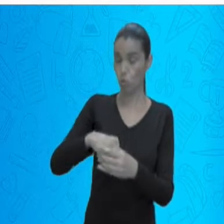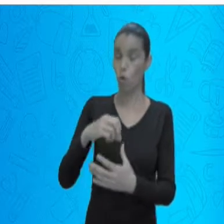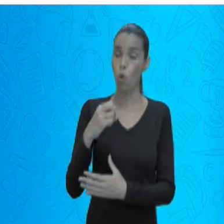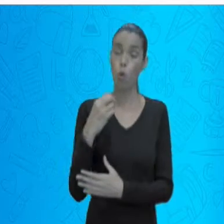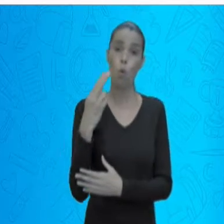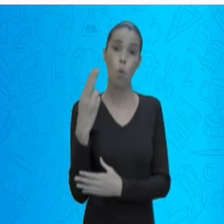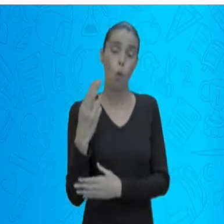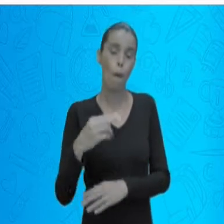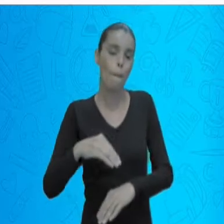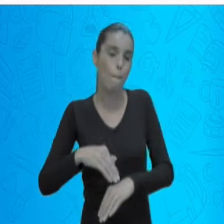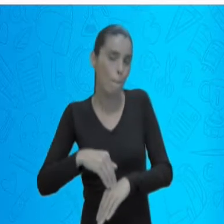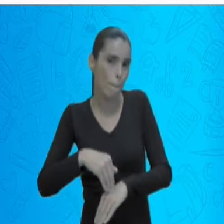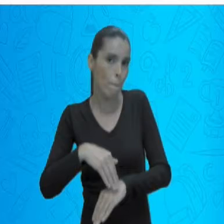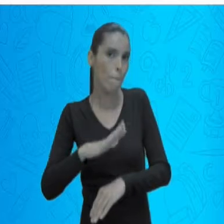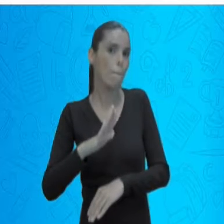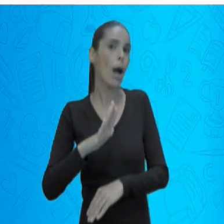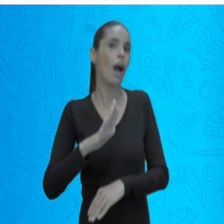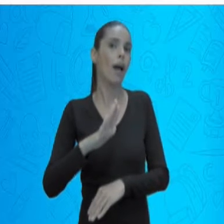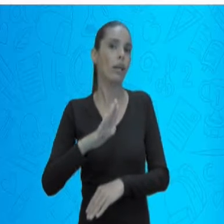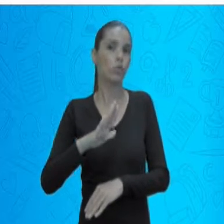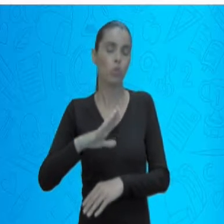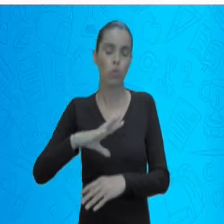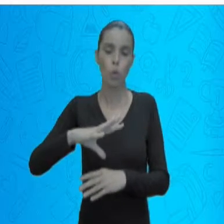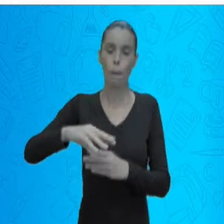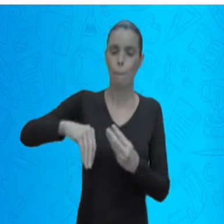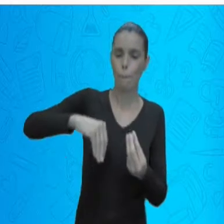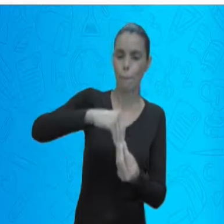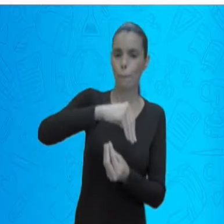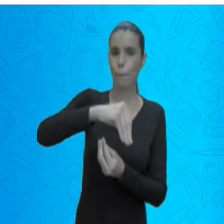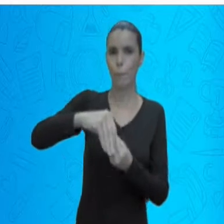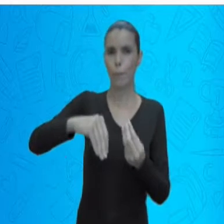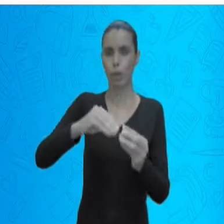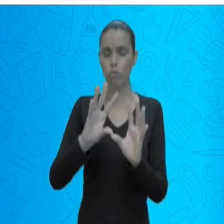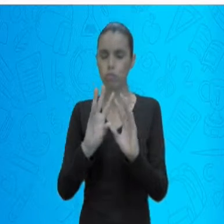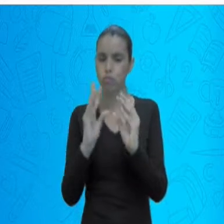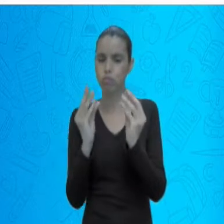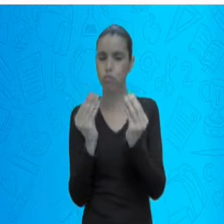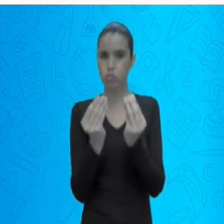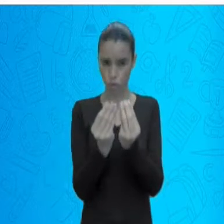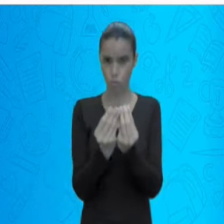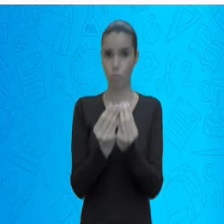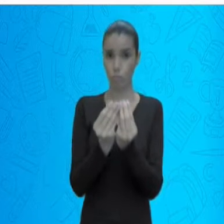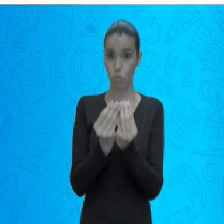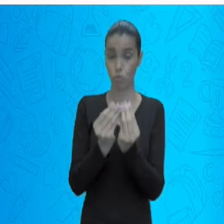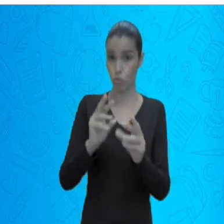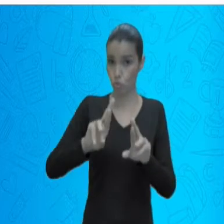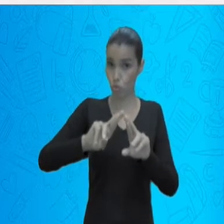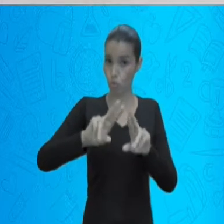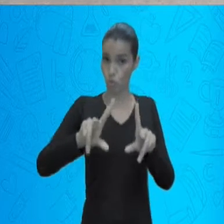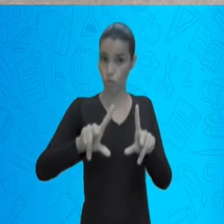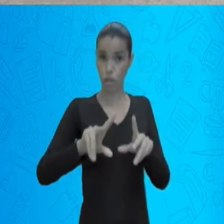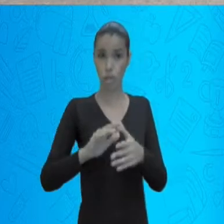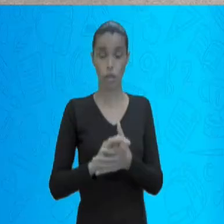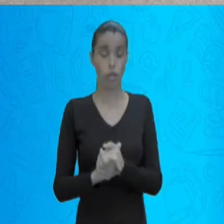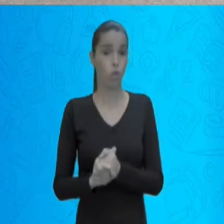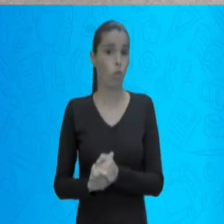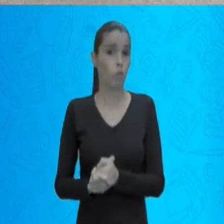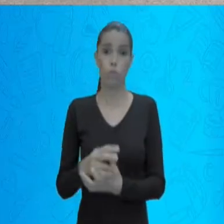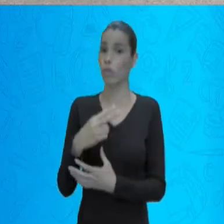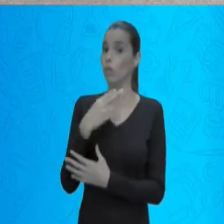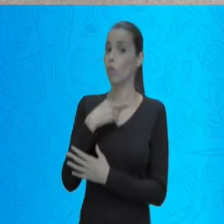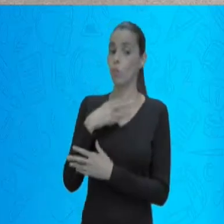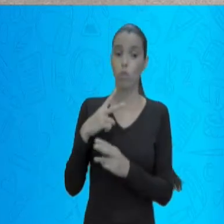mais substâncias diferentes. Não vale mesmo a substância. Ela tem que ser